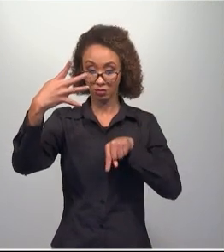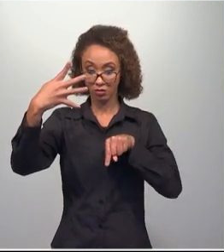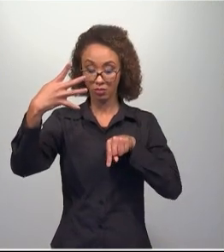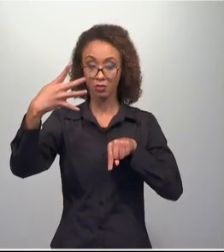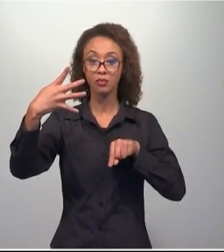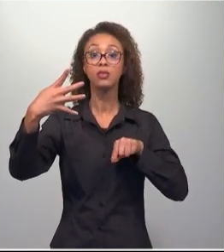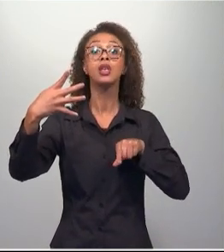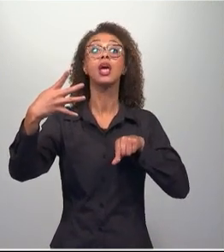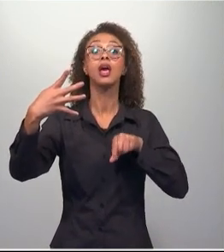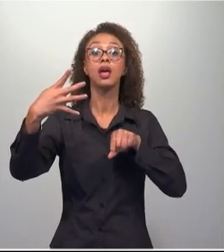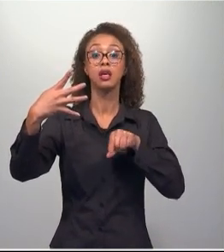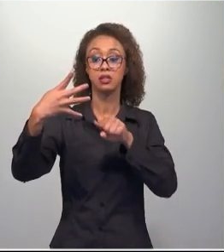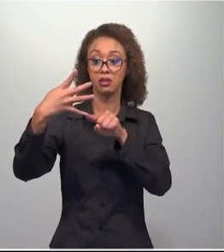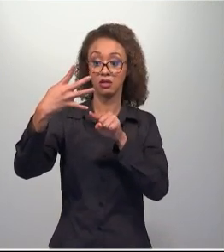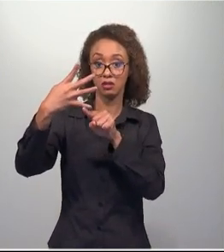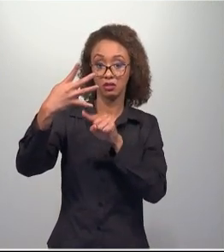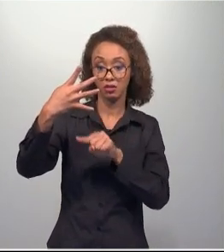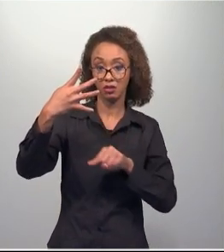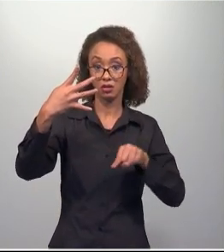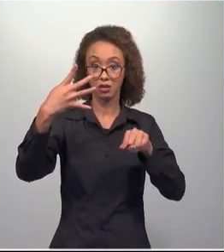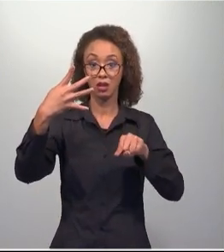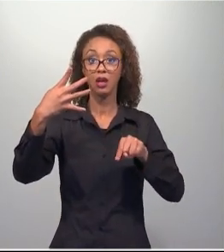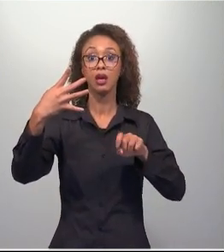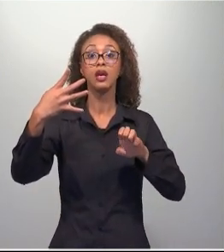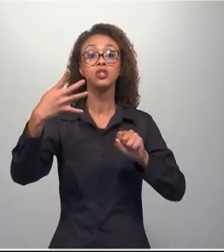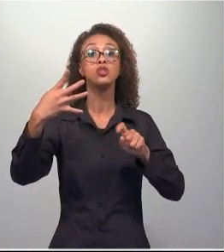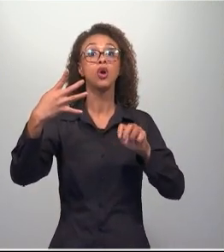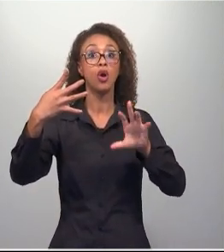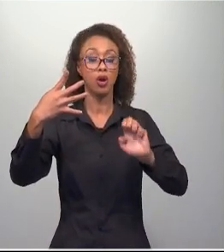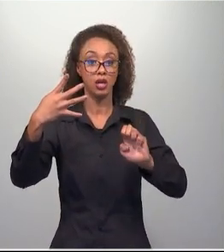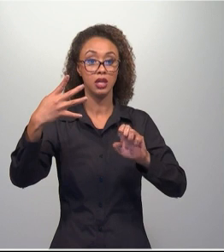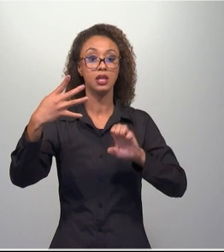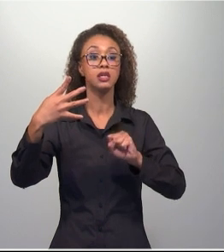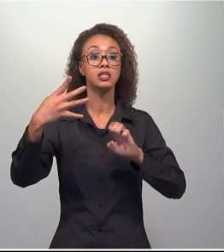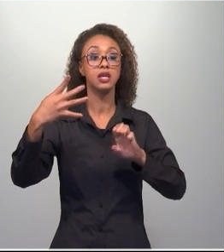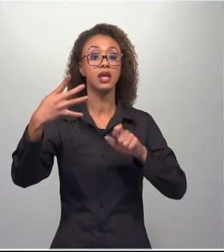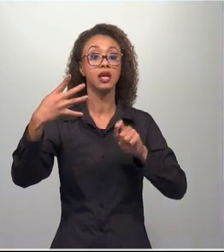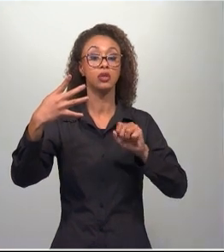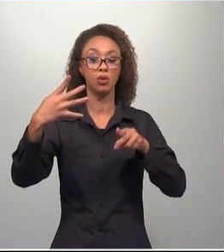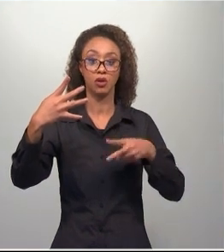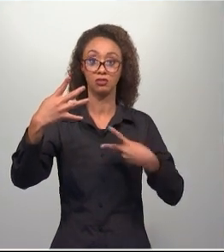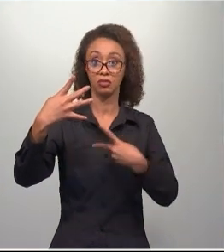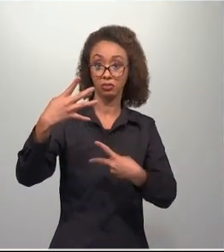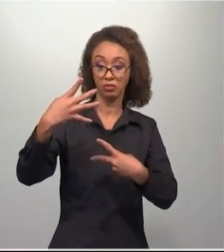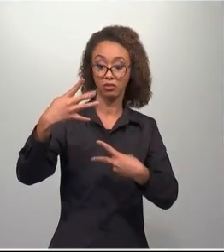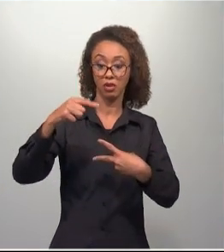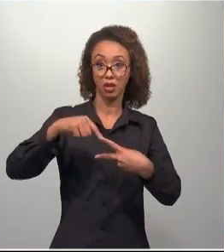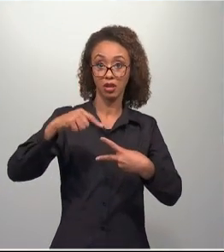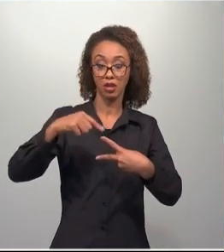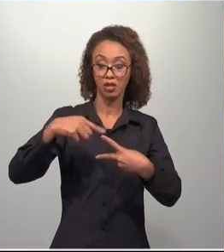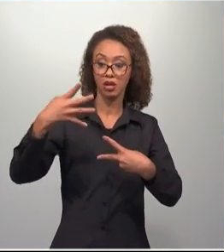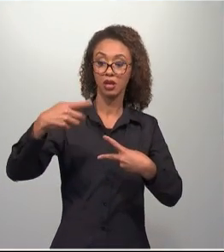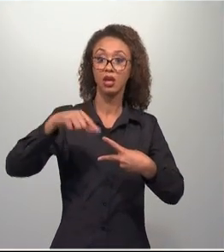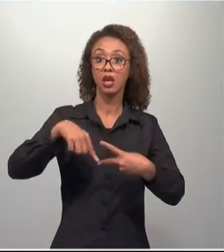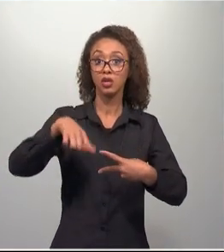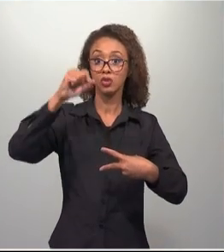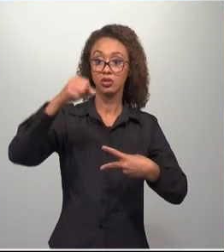0 1 ou 2 ou 3 ea minha saída correspondente essas a essas entradas